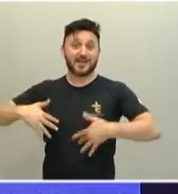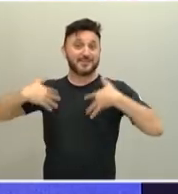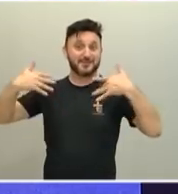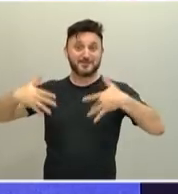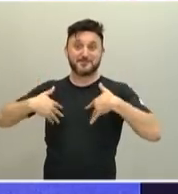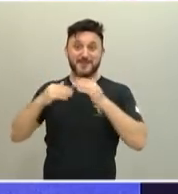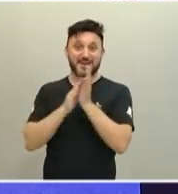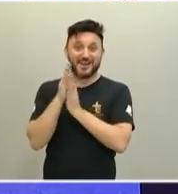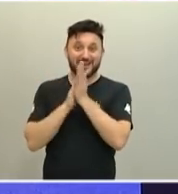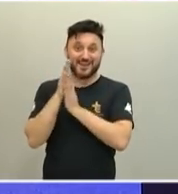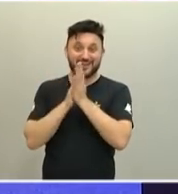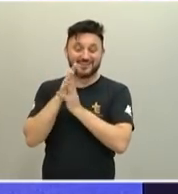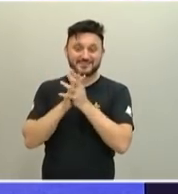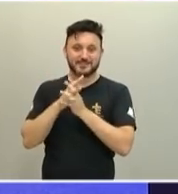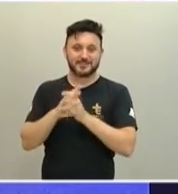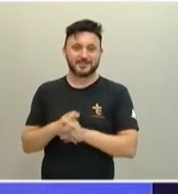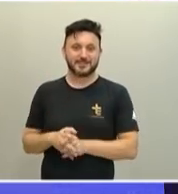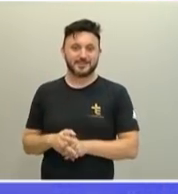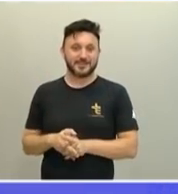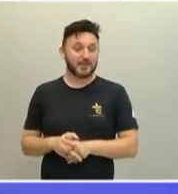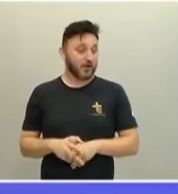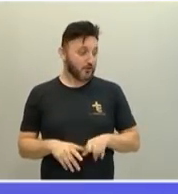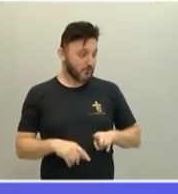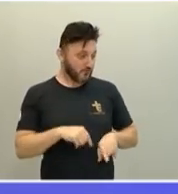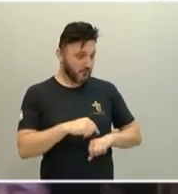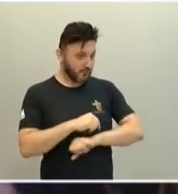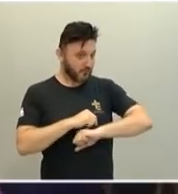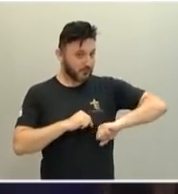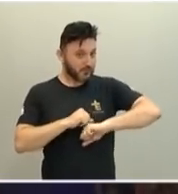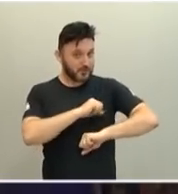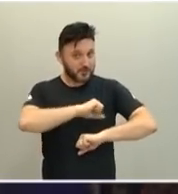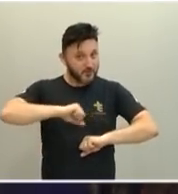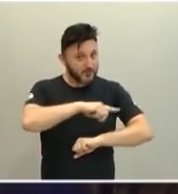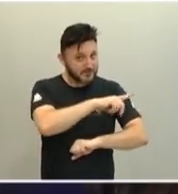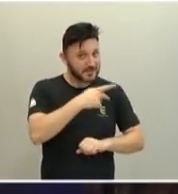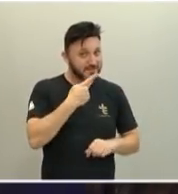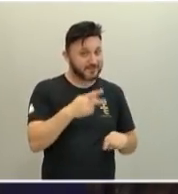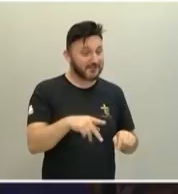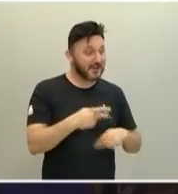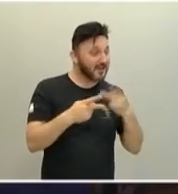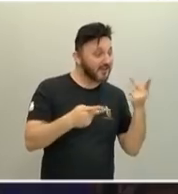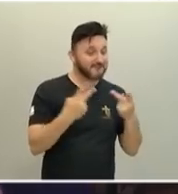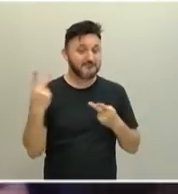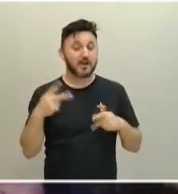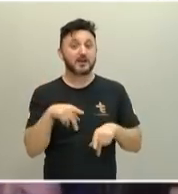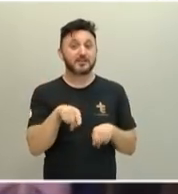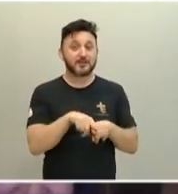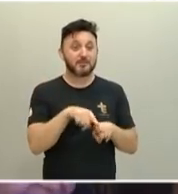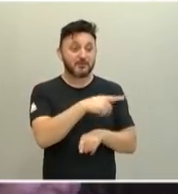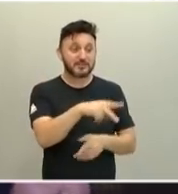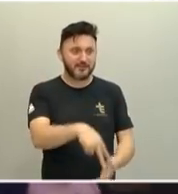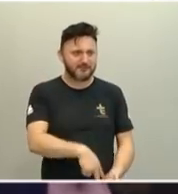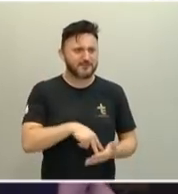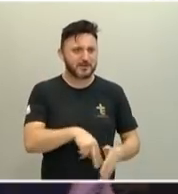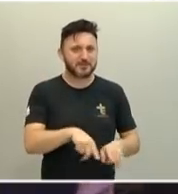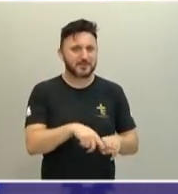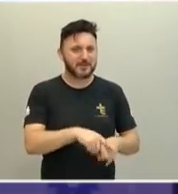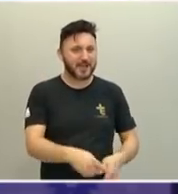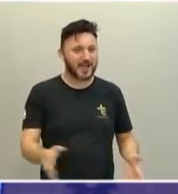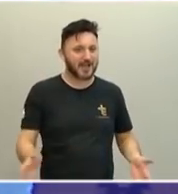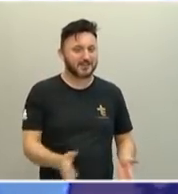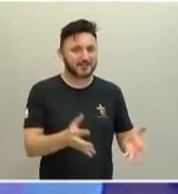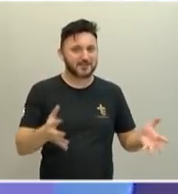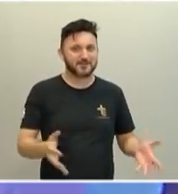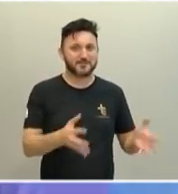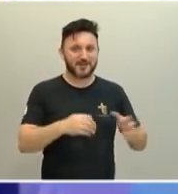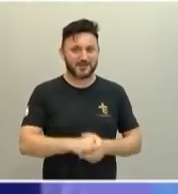Nossa Senhora é animada. Cutuca seu irmão e fala para ele assim, você tem que ser animado, irmão. Firme e animado. Não é o